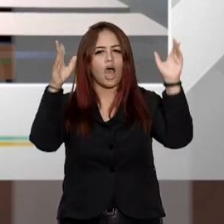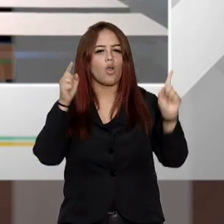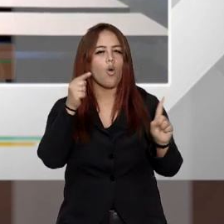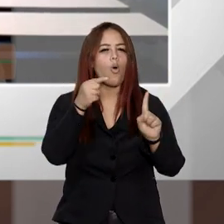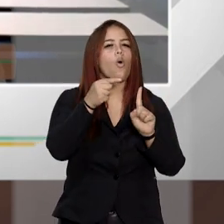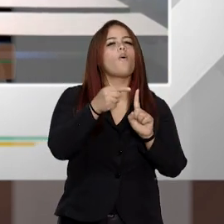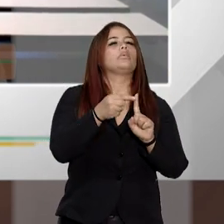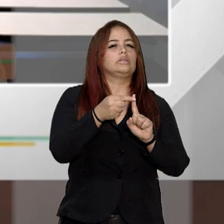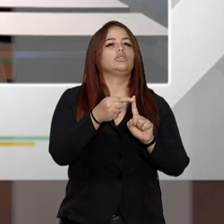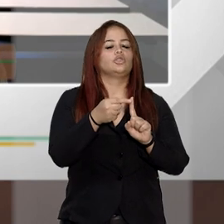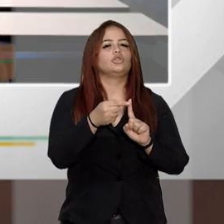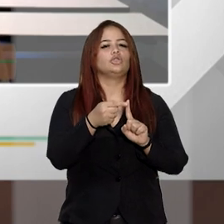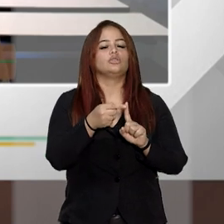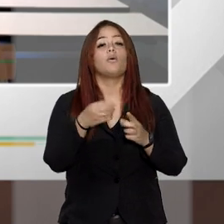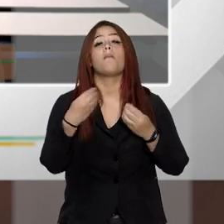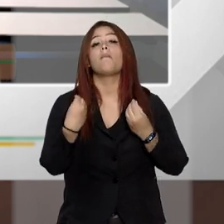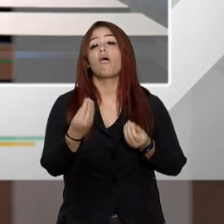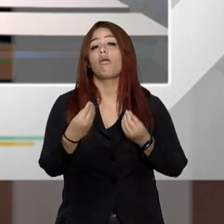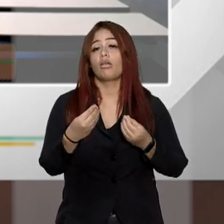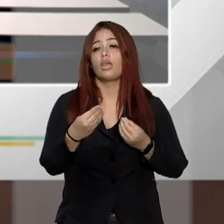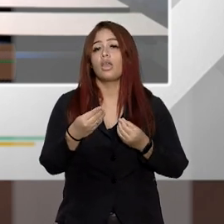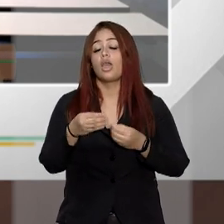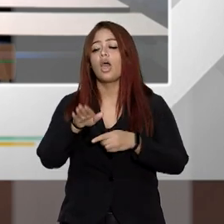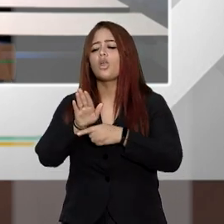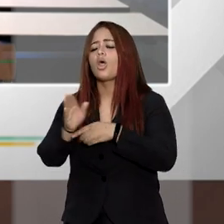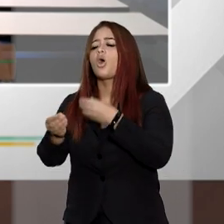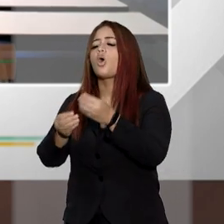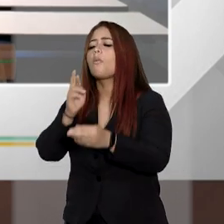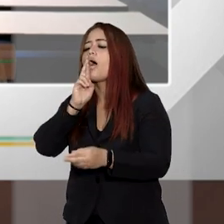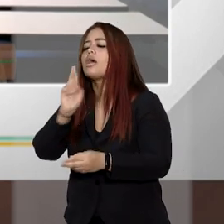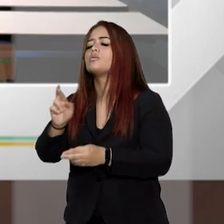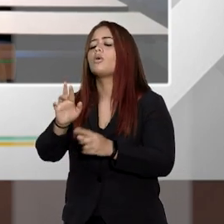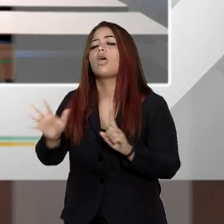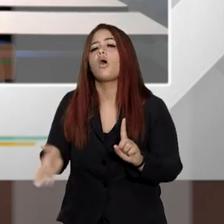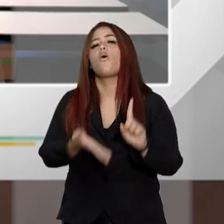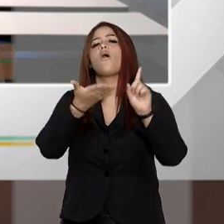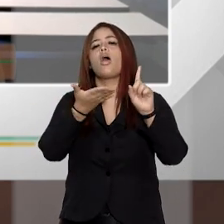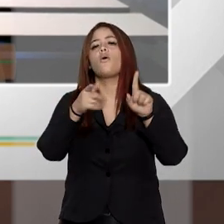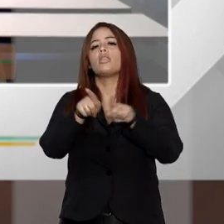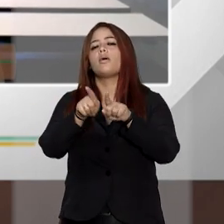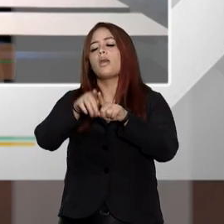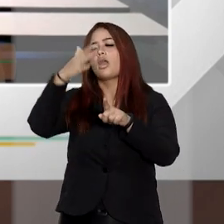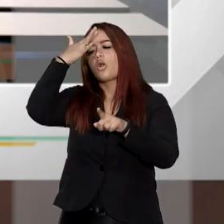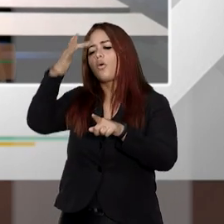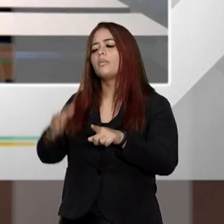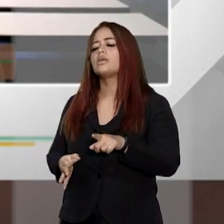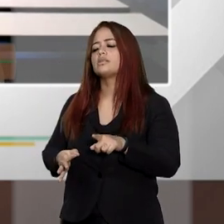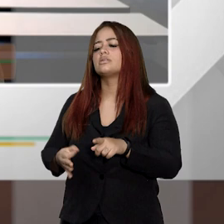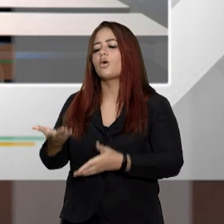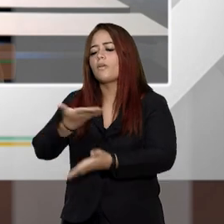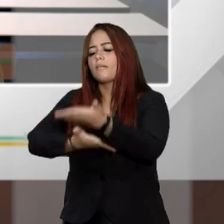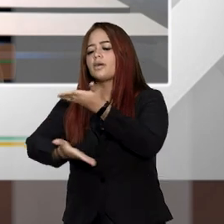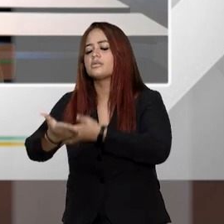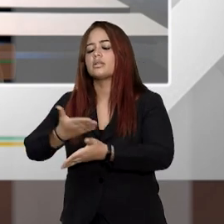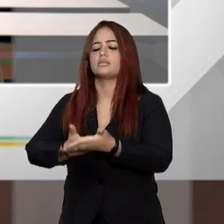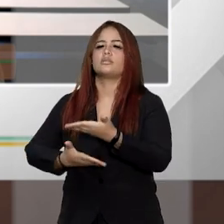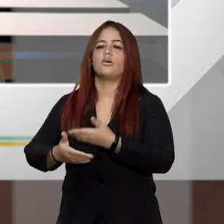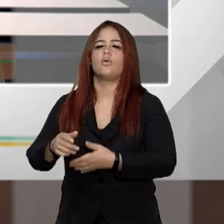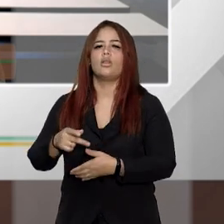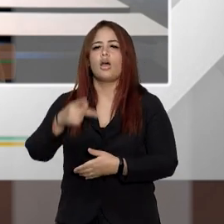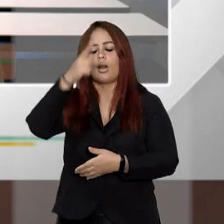ser objetivo, a fim de quê? Facilitar a resposta do réu, bem como a compreensão e a participação daqueles